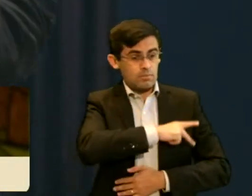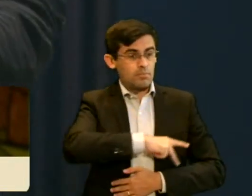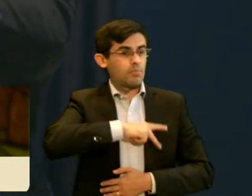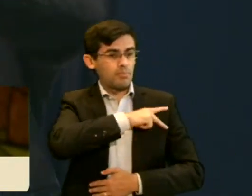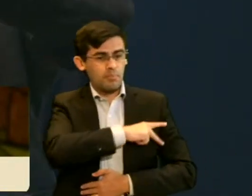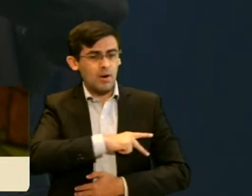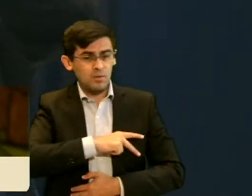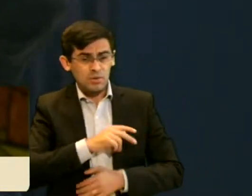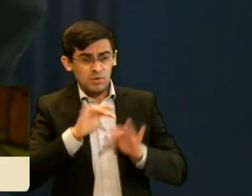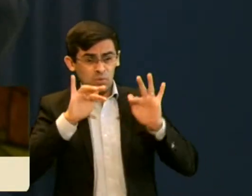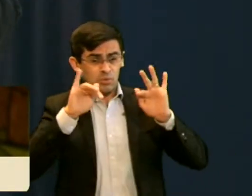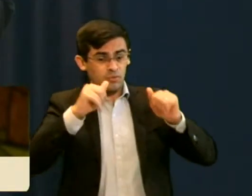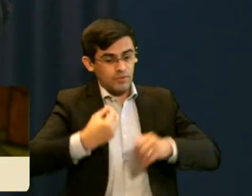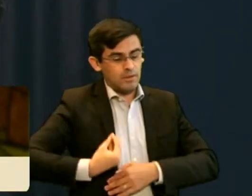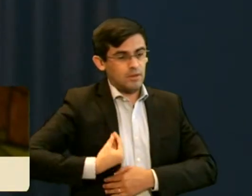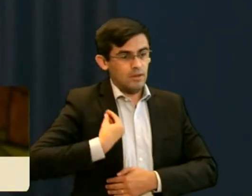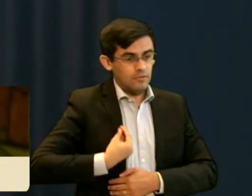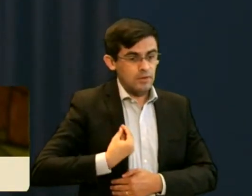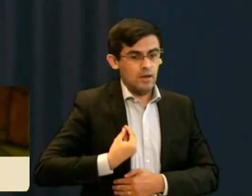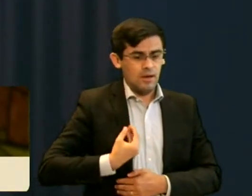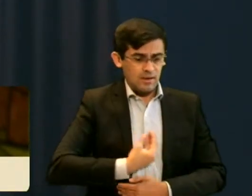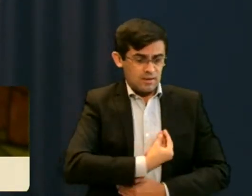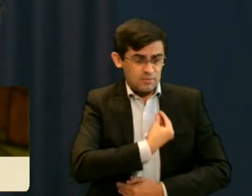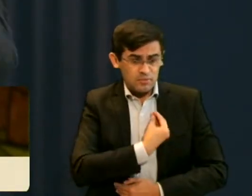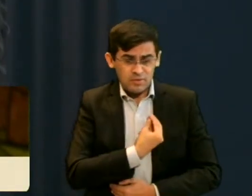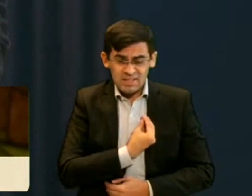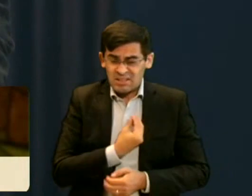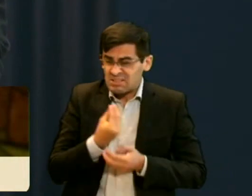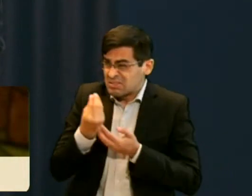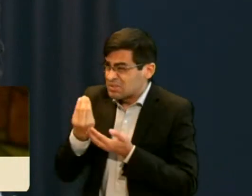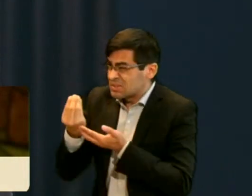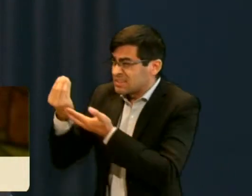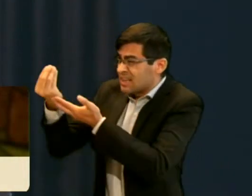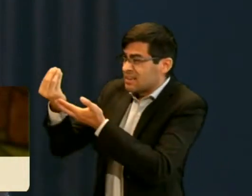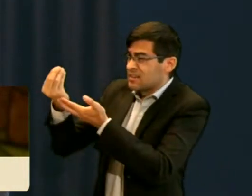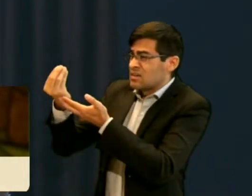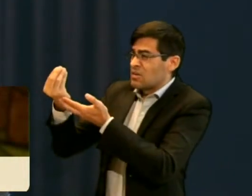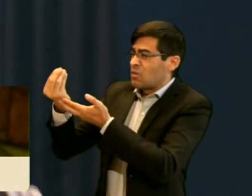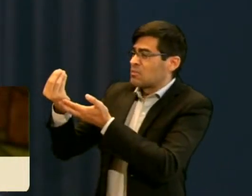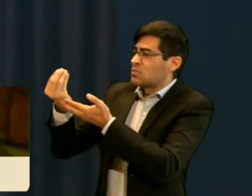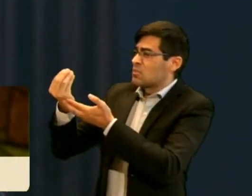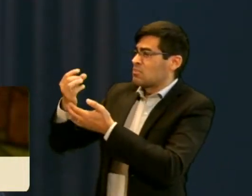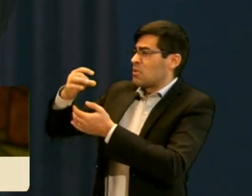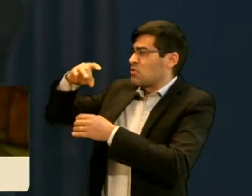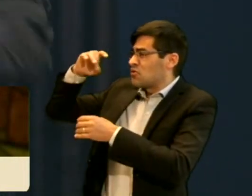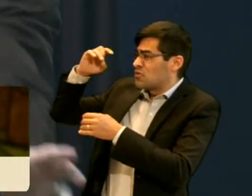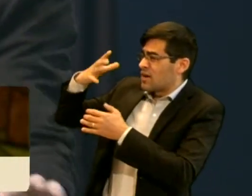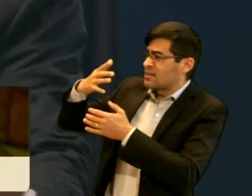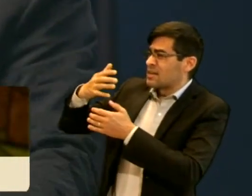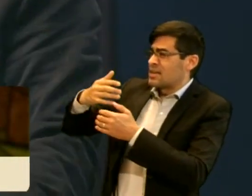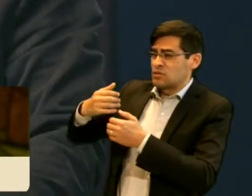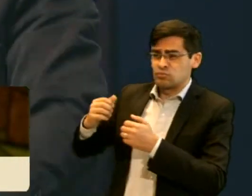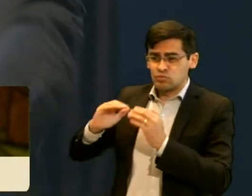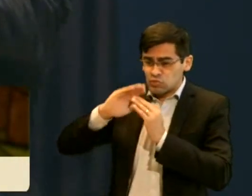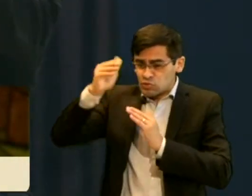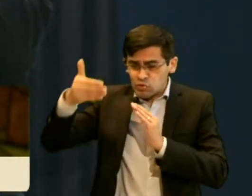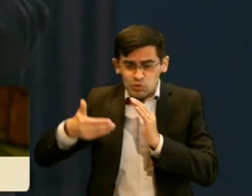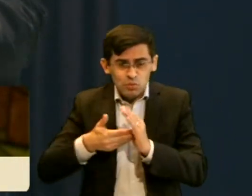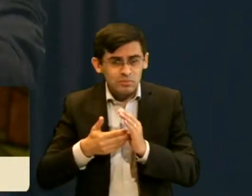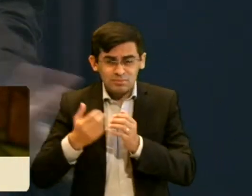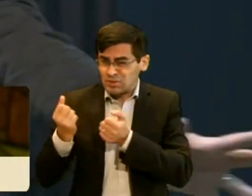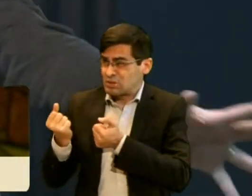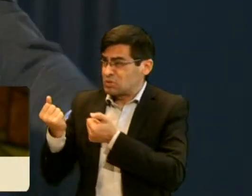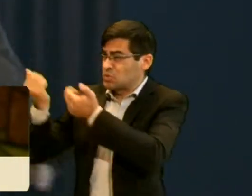da carreira e diz: a minha vida eu derramei como uma oferta de libação ao Senhor. Eu gastei tudo, eu